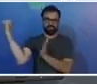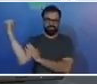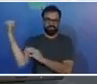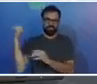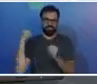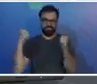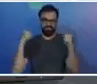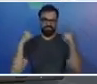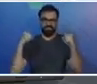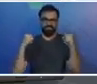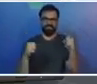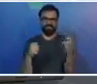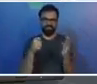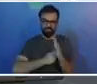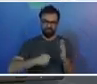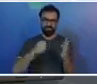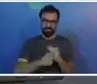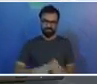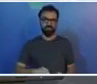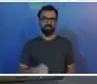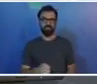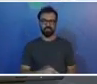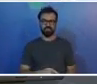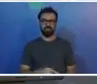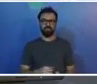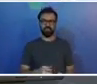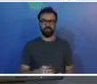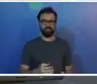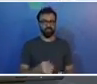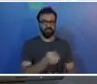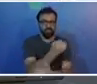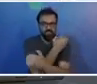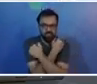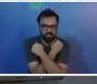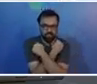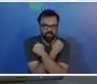tá? Se Deus quiser, nós estaremos juntos ano que vem. Abraço a todos.